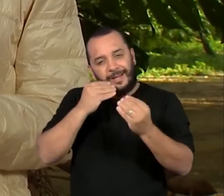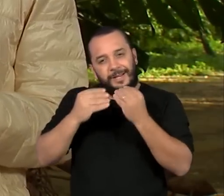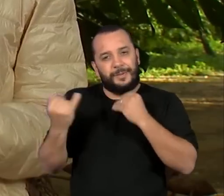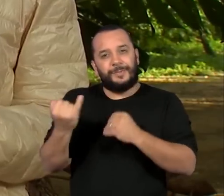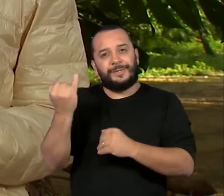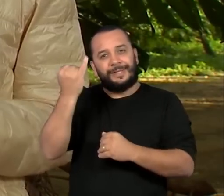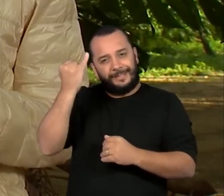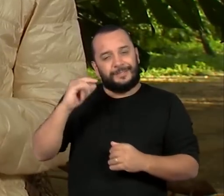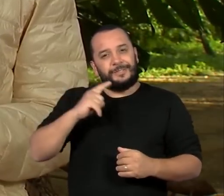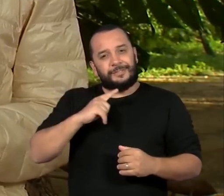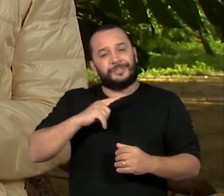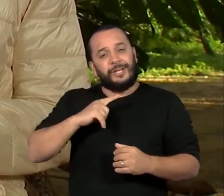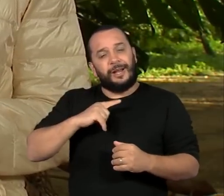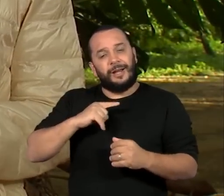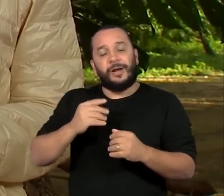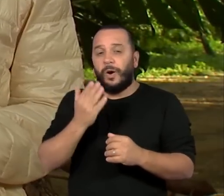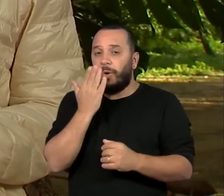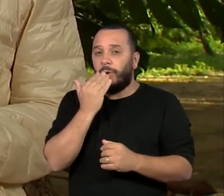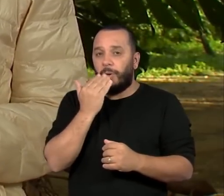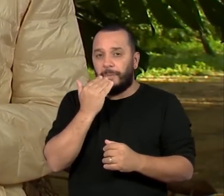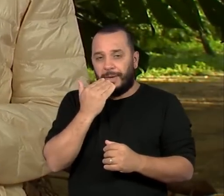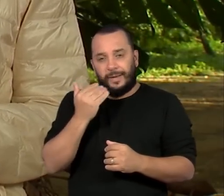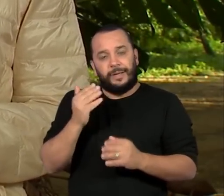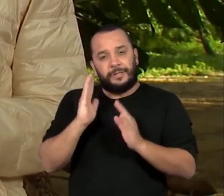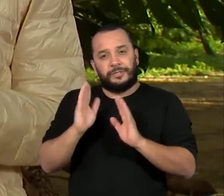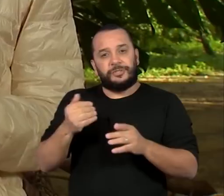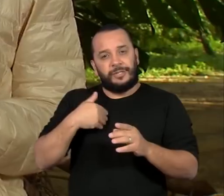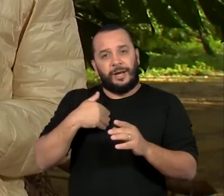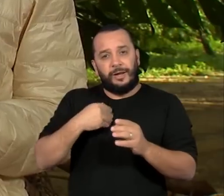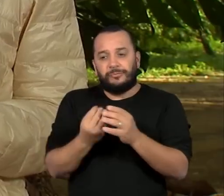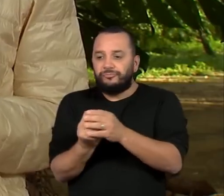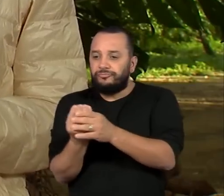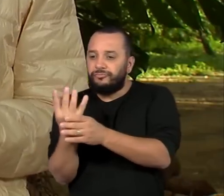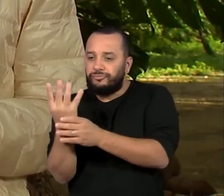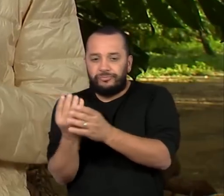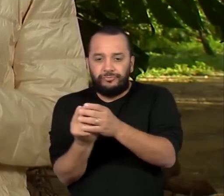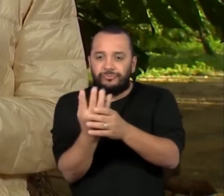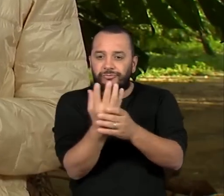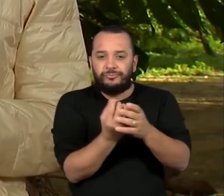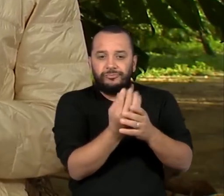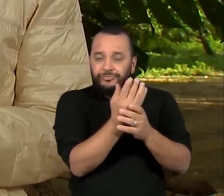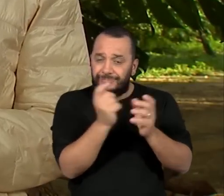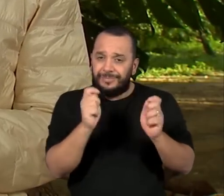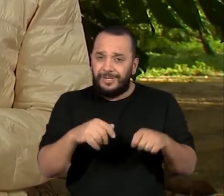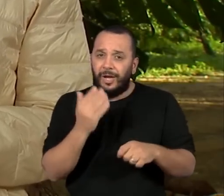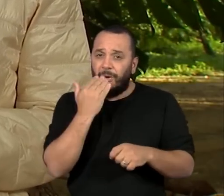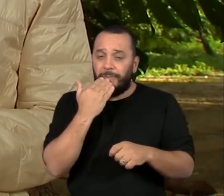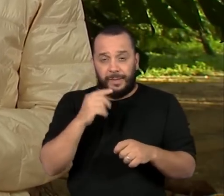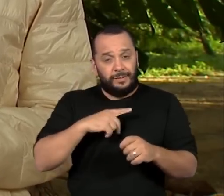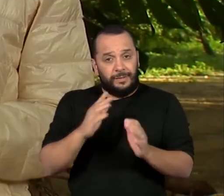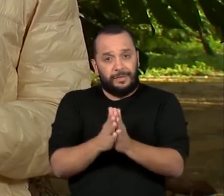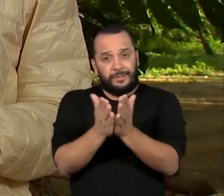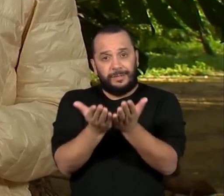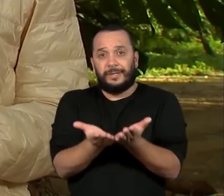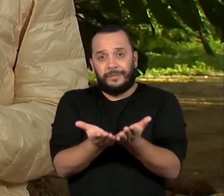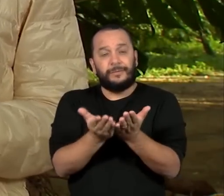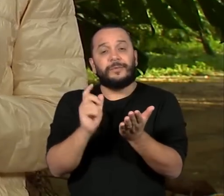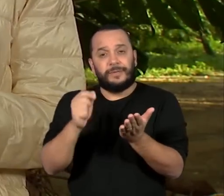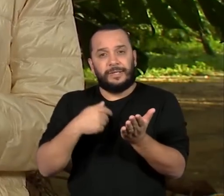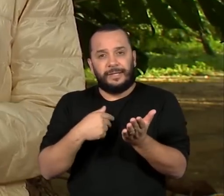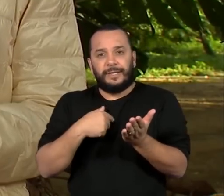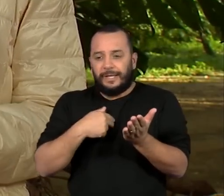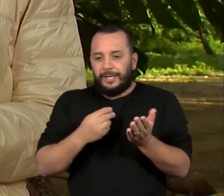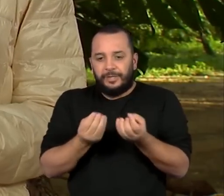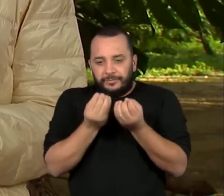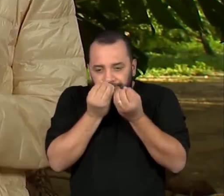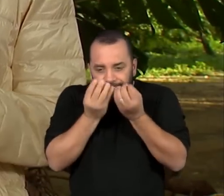punks, plantas alimentícias não convencionais. A ideia está no livro Flora Comestível do Brasil, da escritora formada